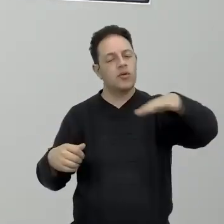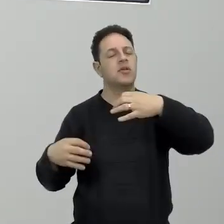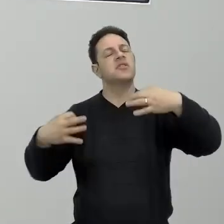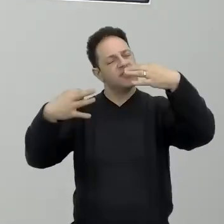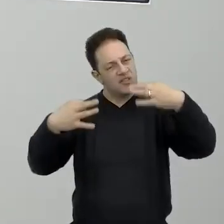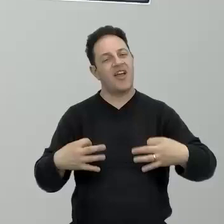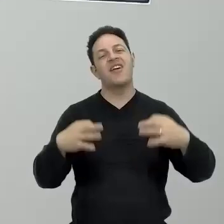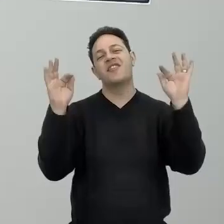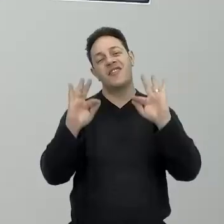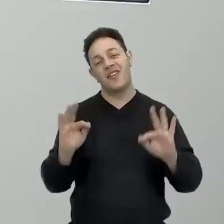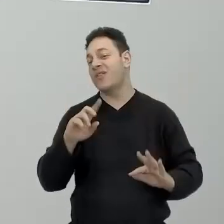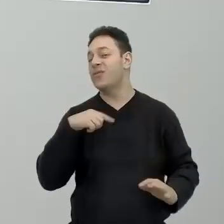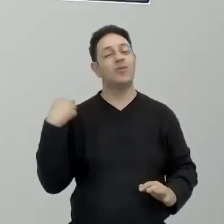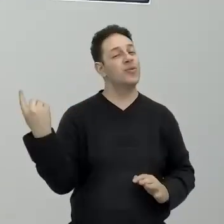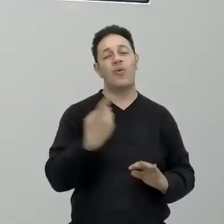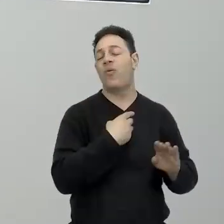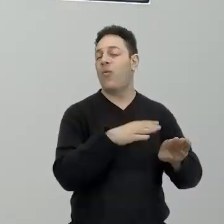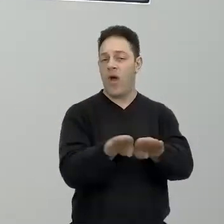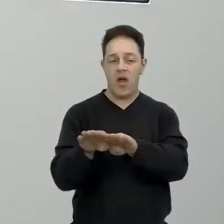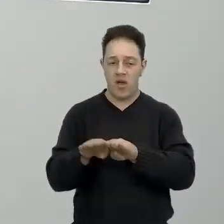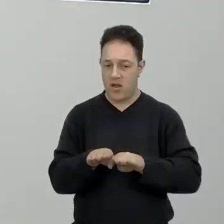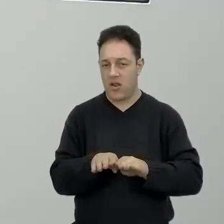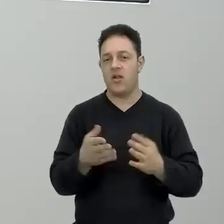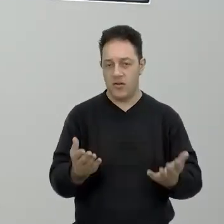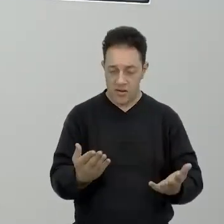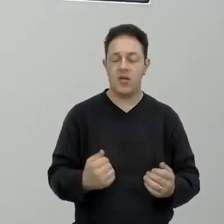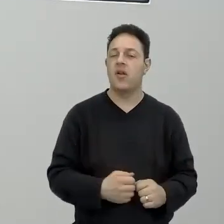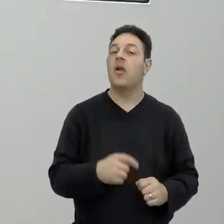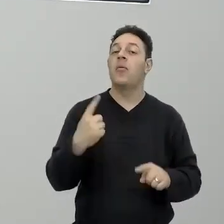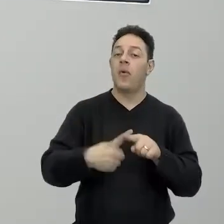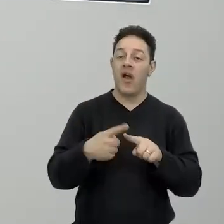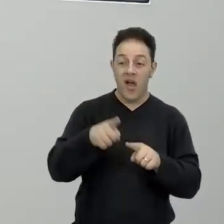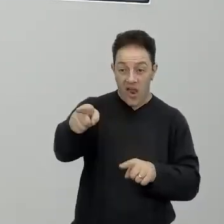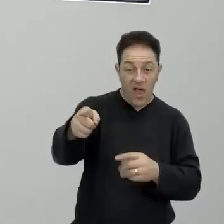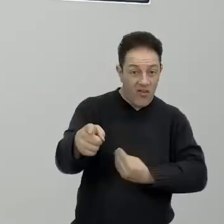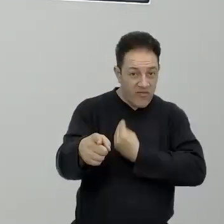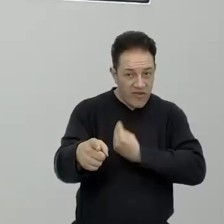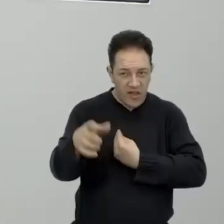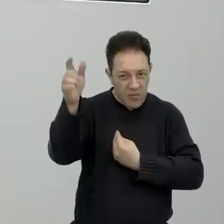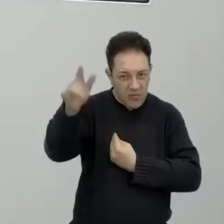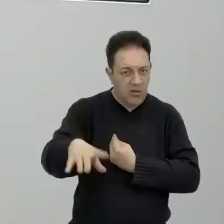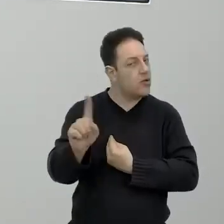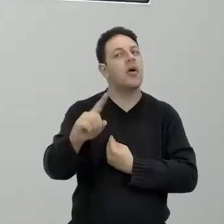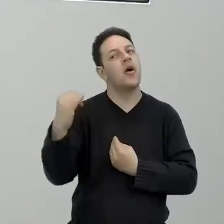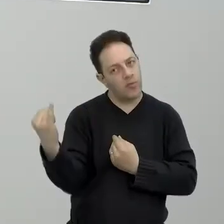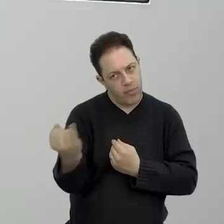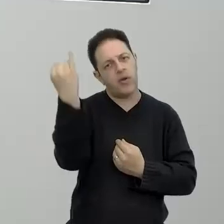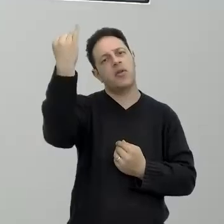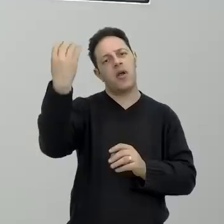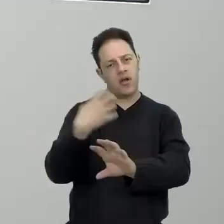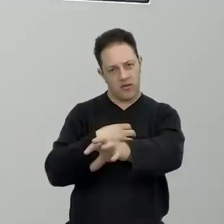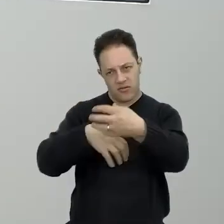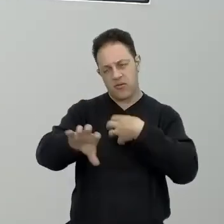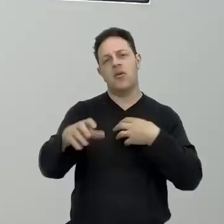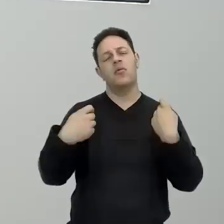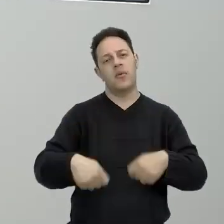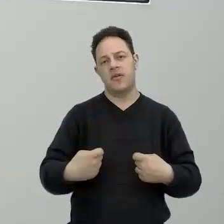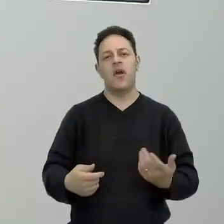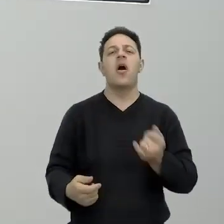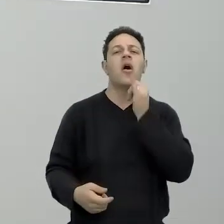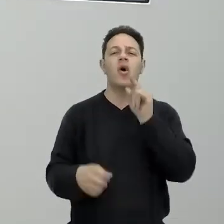Uma vida feliz, porque a vida dos outros, elas importam para a gente também. Não é possível a gente viver numa